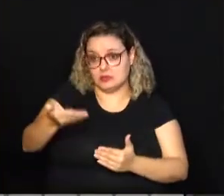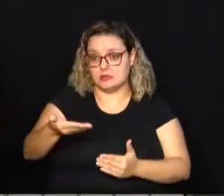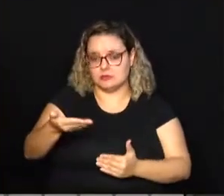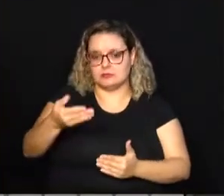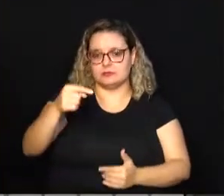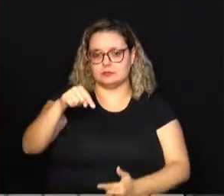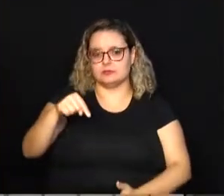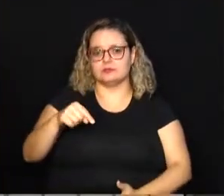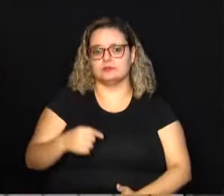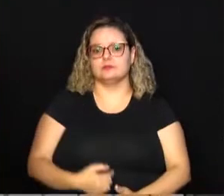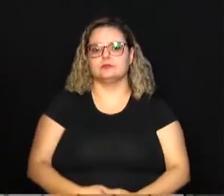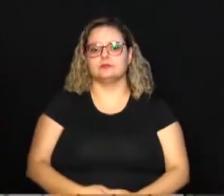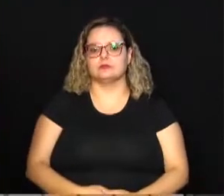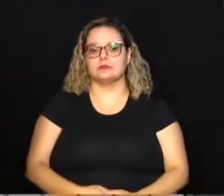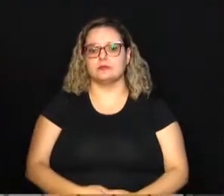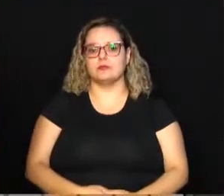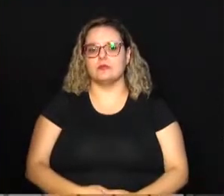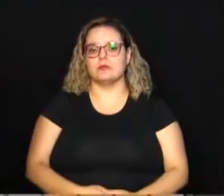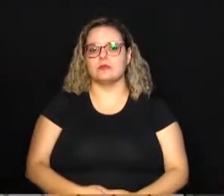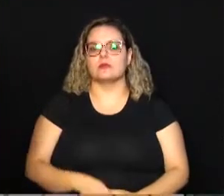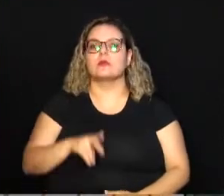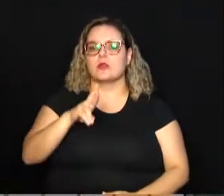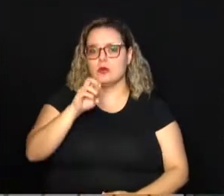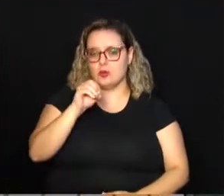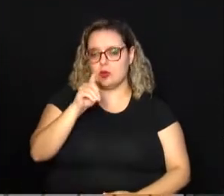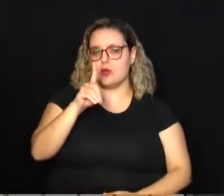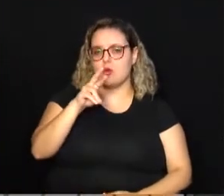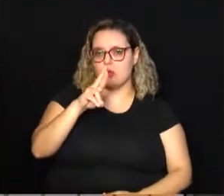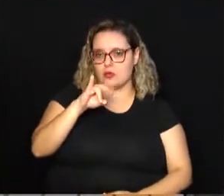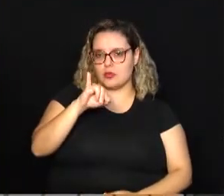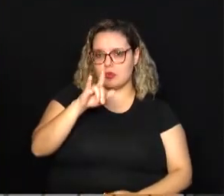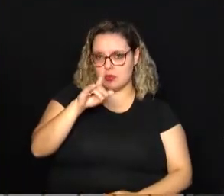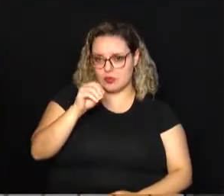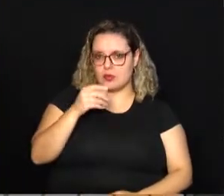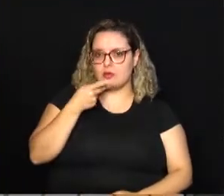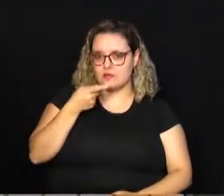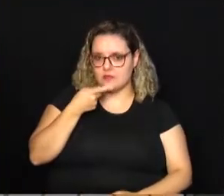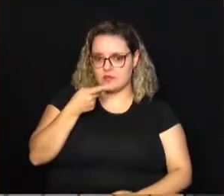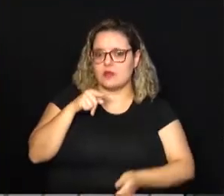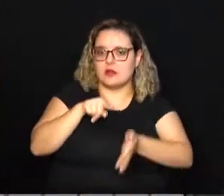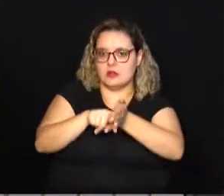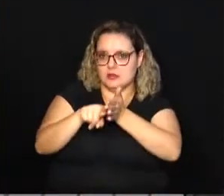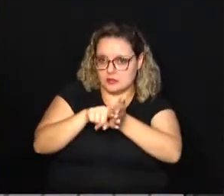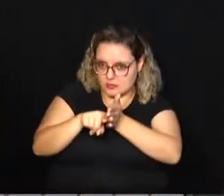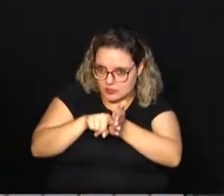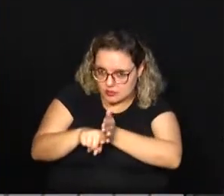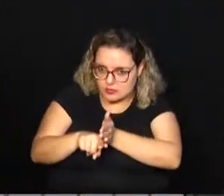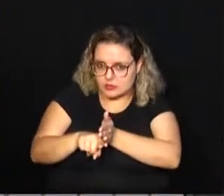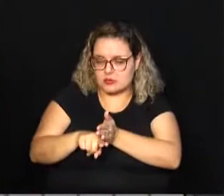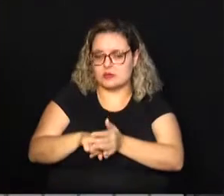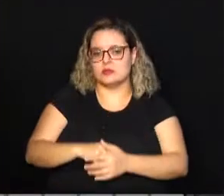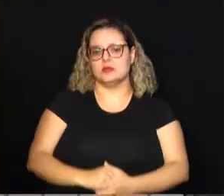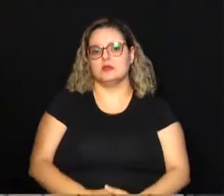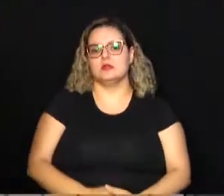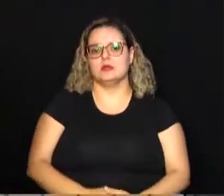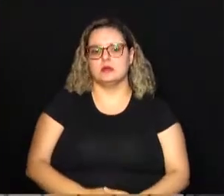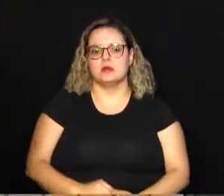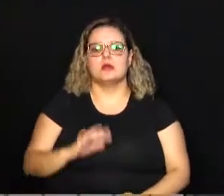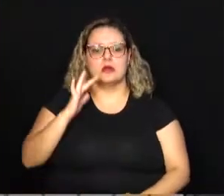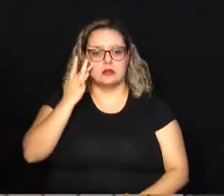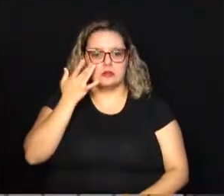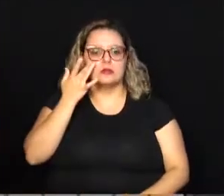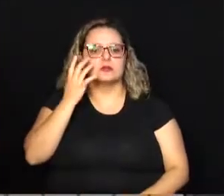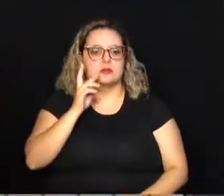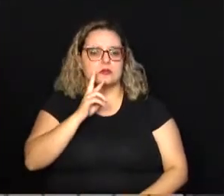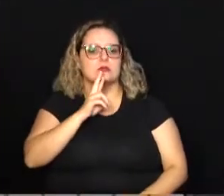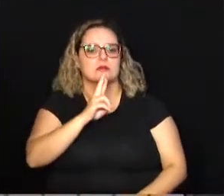aqui, então eu vou deixar o Rodrigo fazer o questionamento dele. Eu acho que o senhor poderia responder e